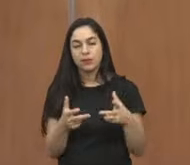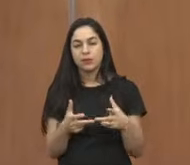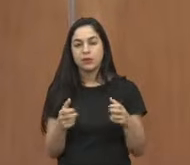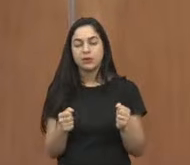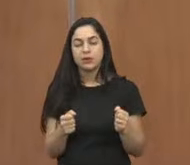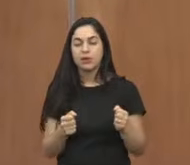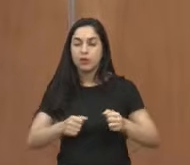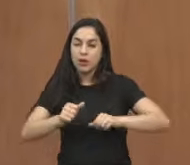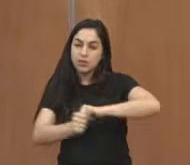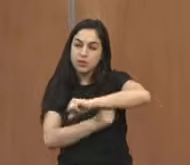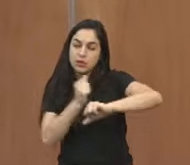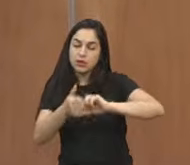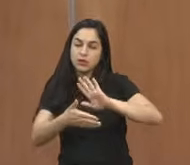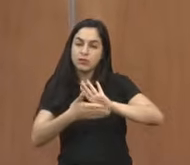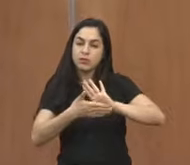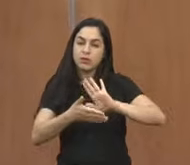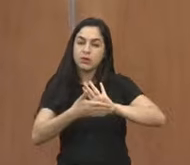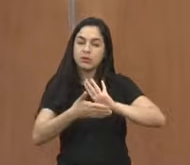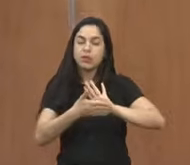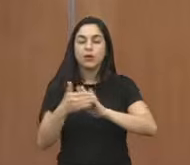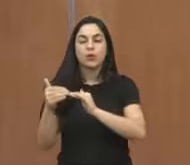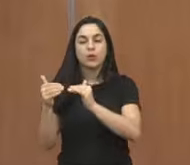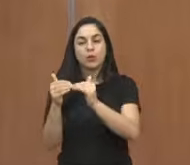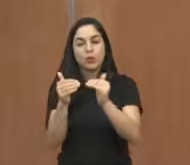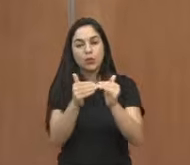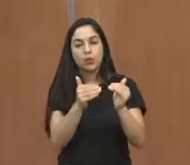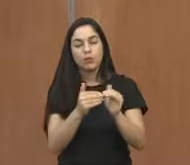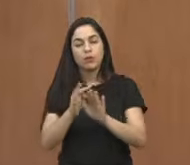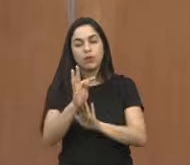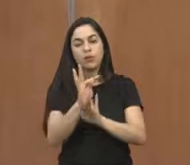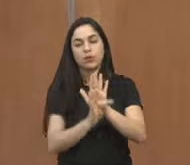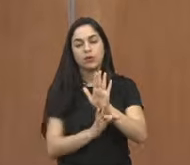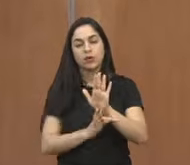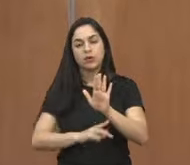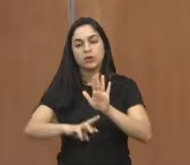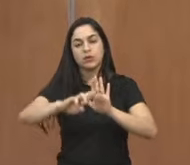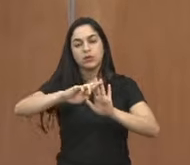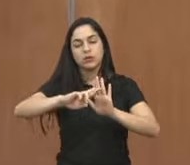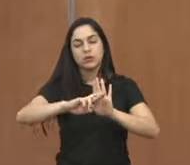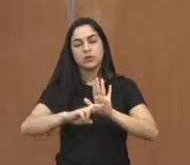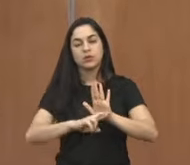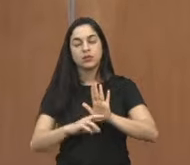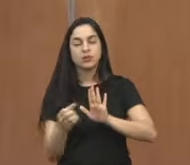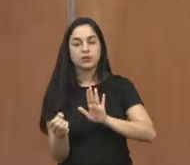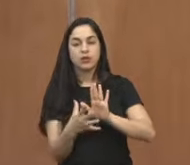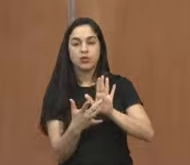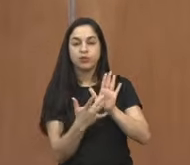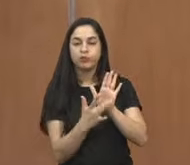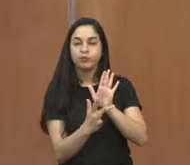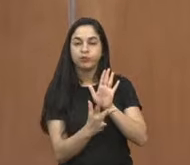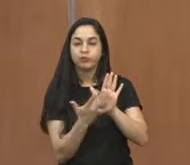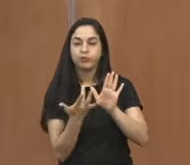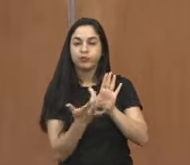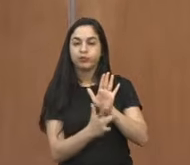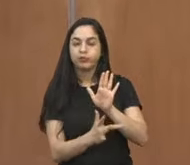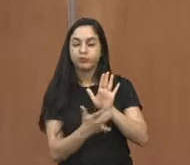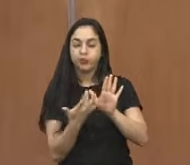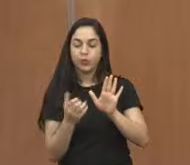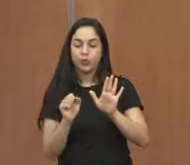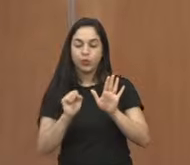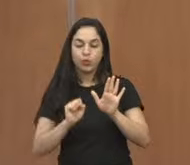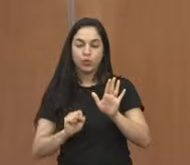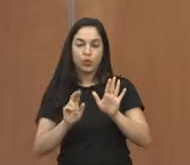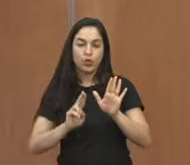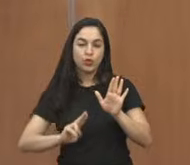sentido, as alterações propostas harmonizam o texto regimental com os novos recursos tecnológicos disponíveis,